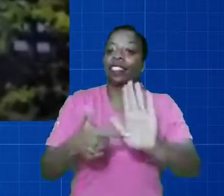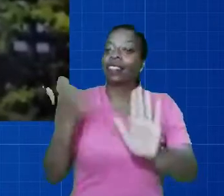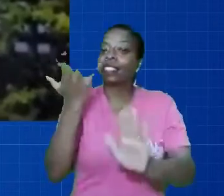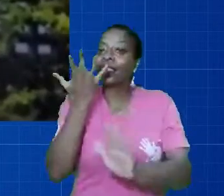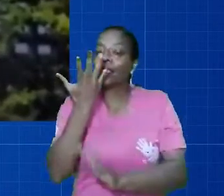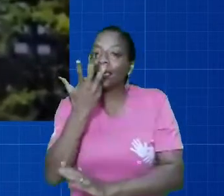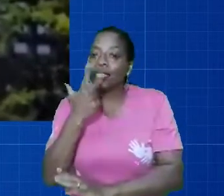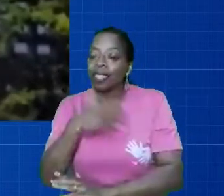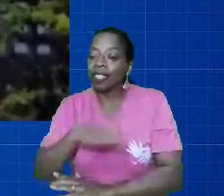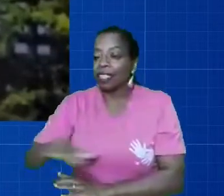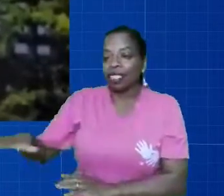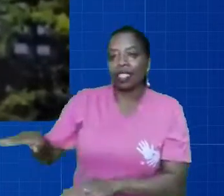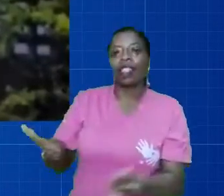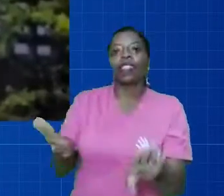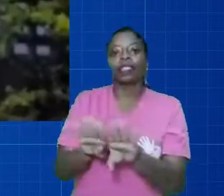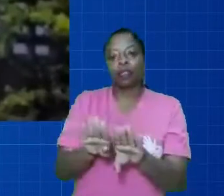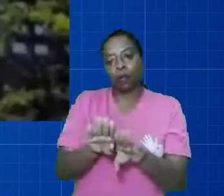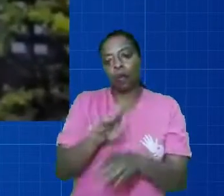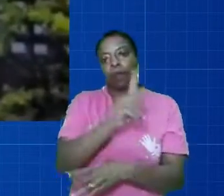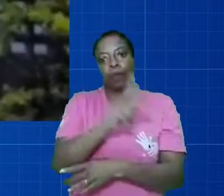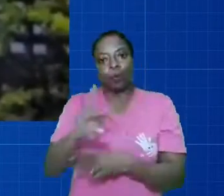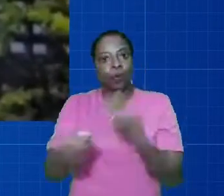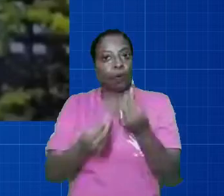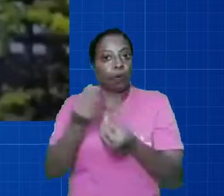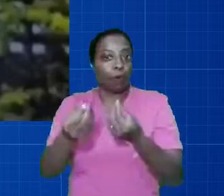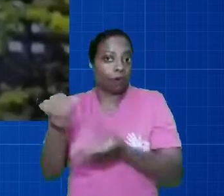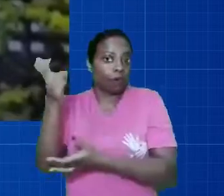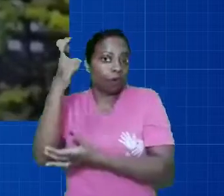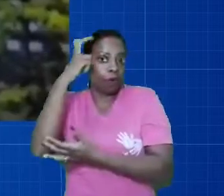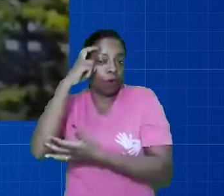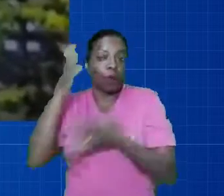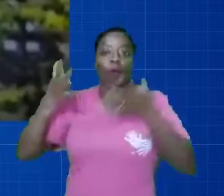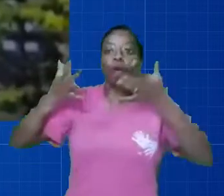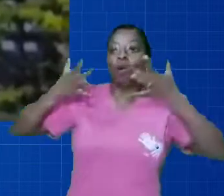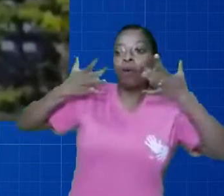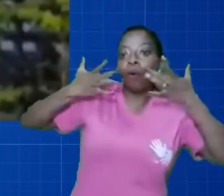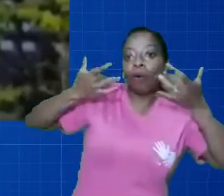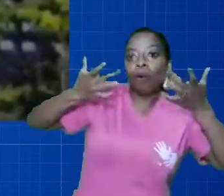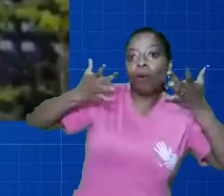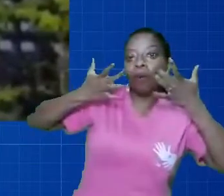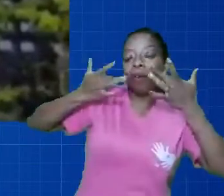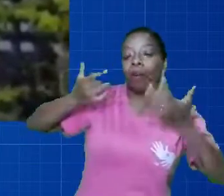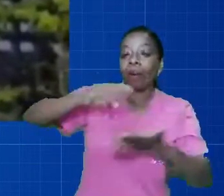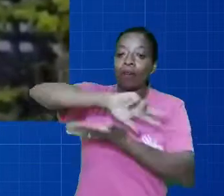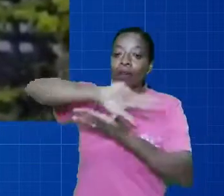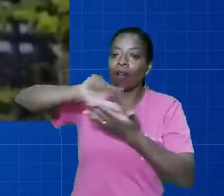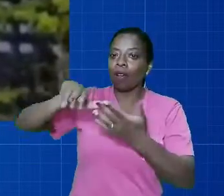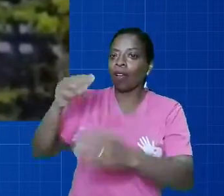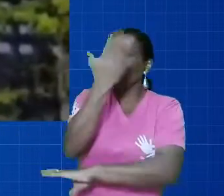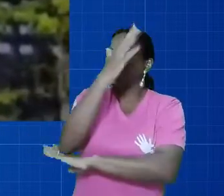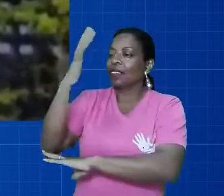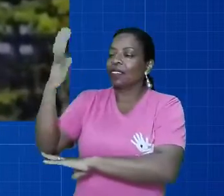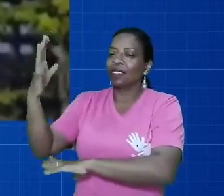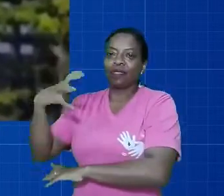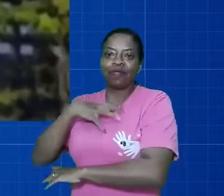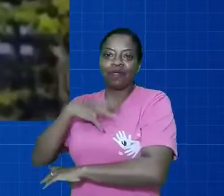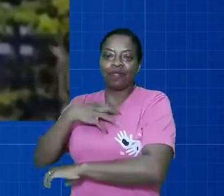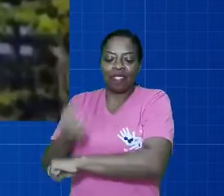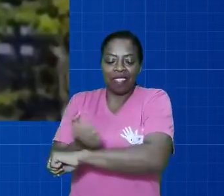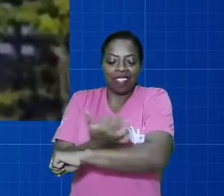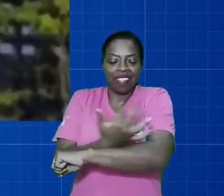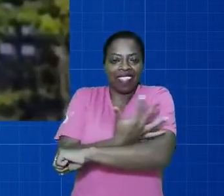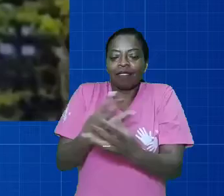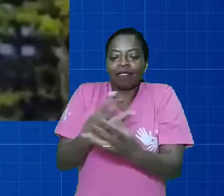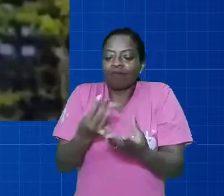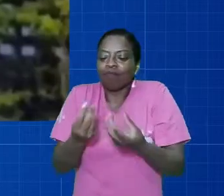crianças, os professores que participaram, a questão cultural, a questão teatral, a questão artística do meio ambiente, a questão sensitiva, que é